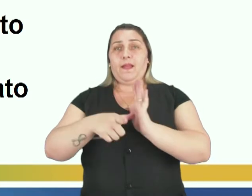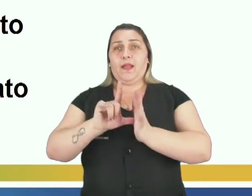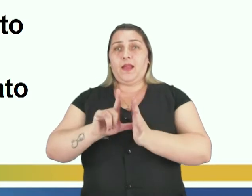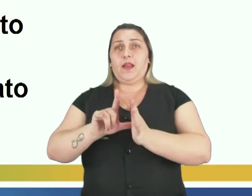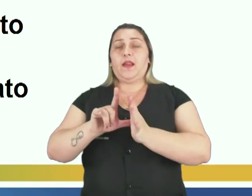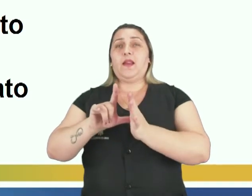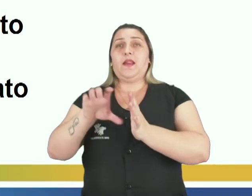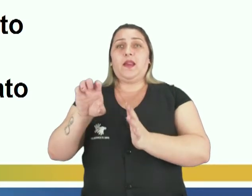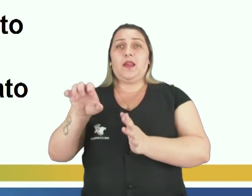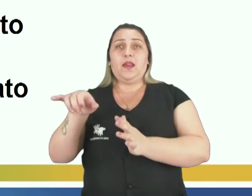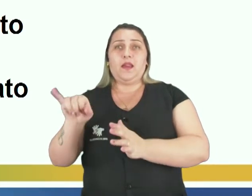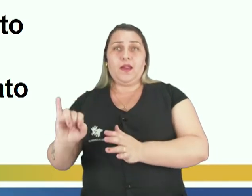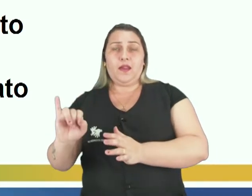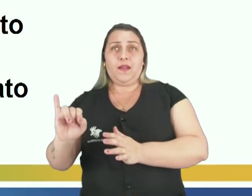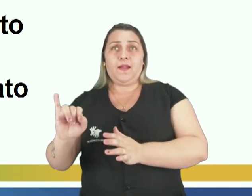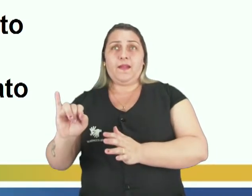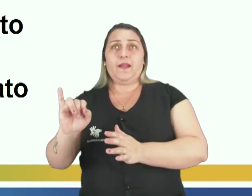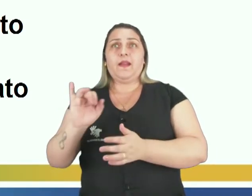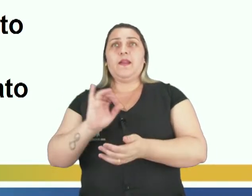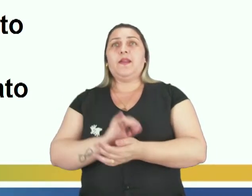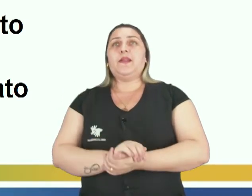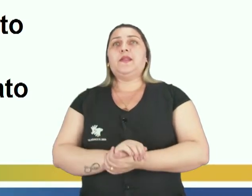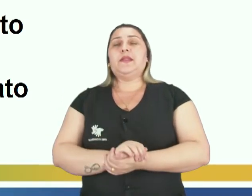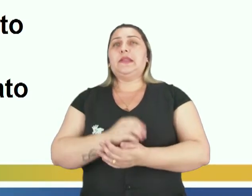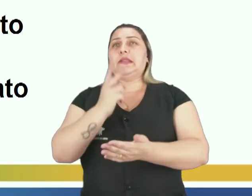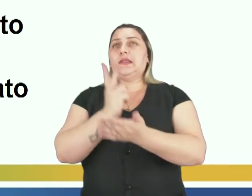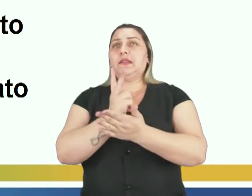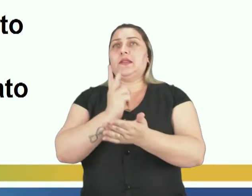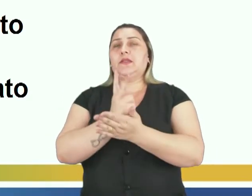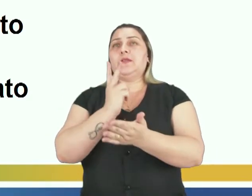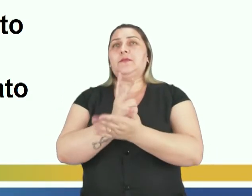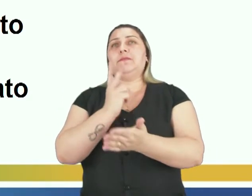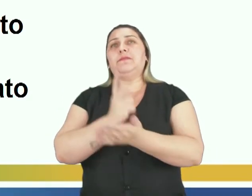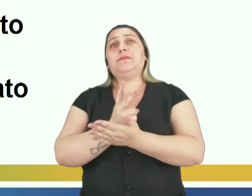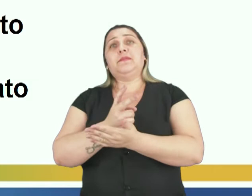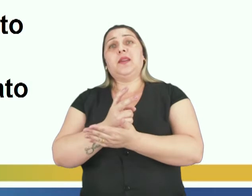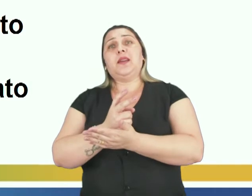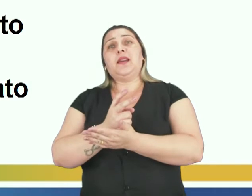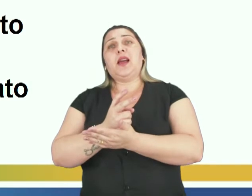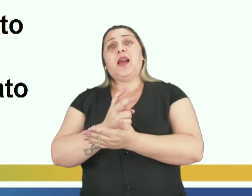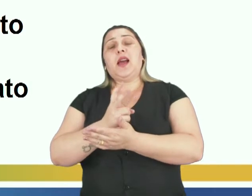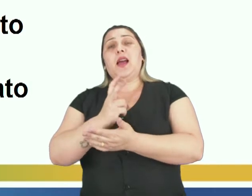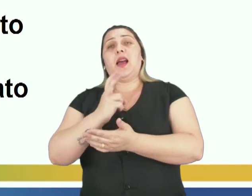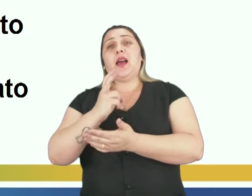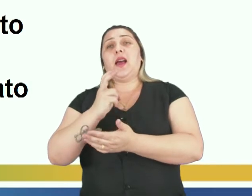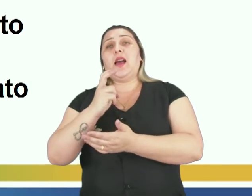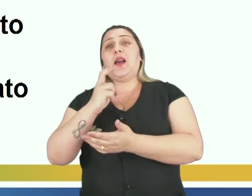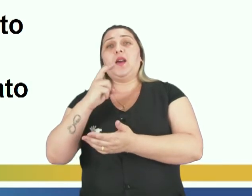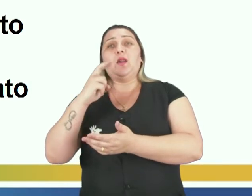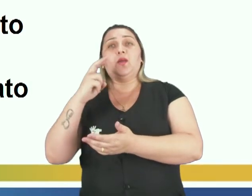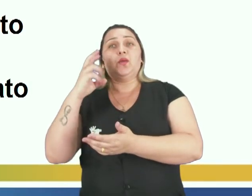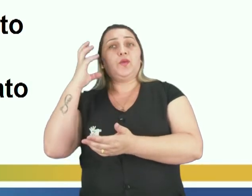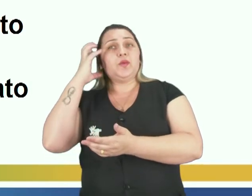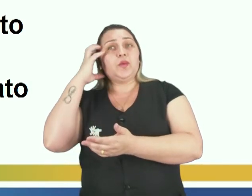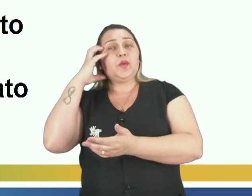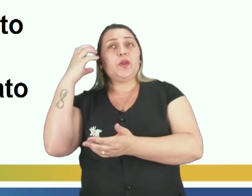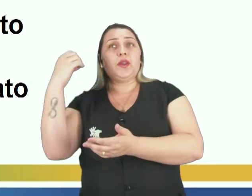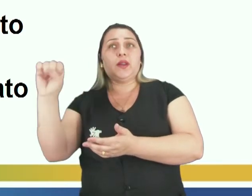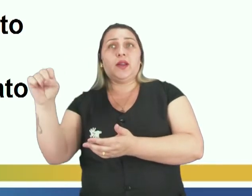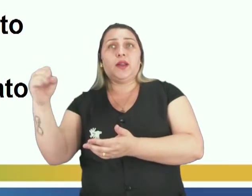E ou I e na Z, sempre correspondiente ao sonido de S. Então, eu pronuncio, ó,